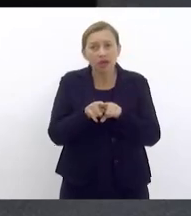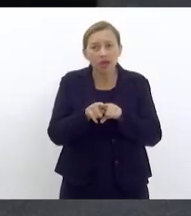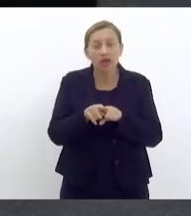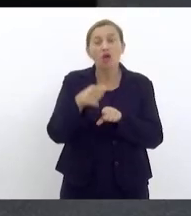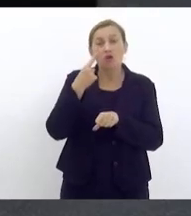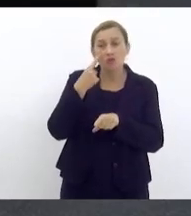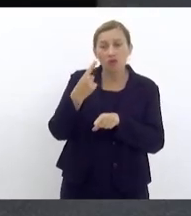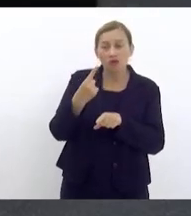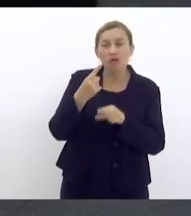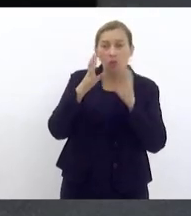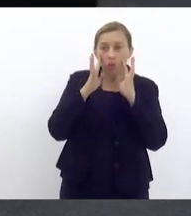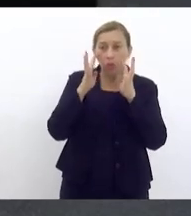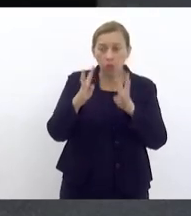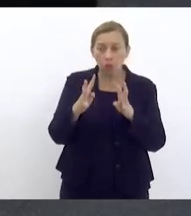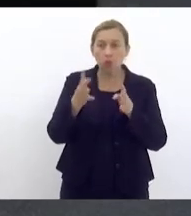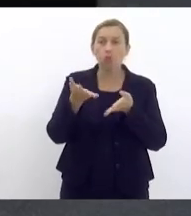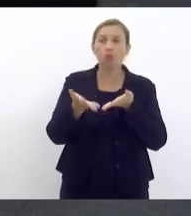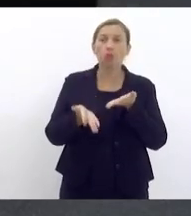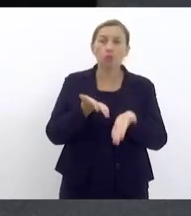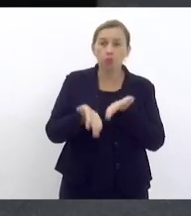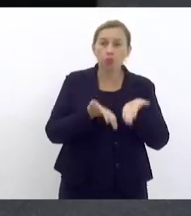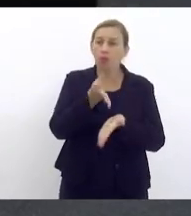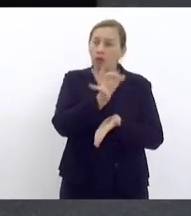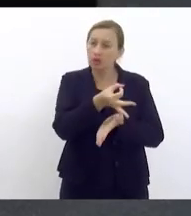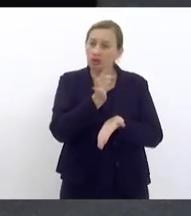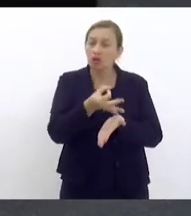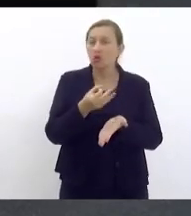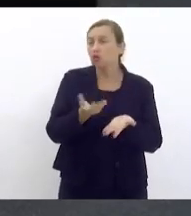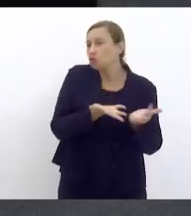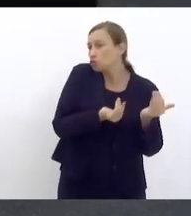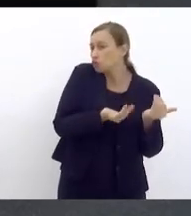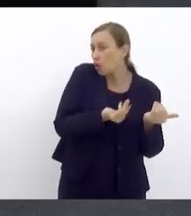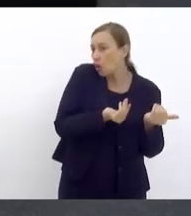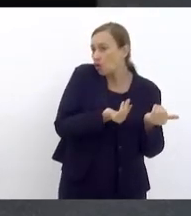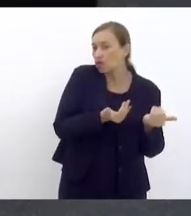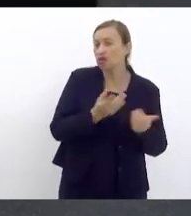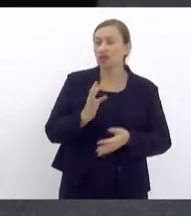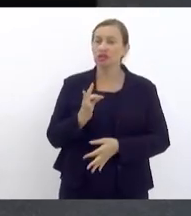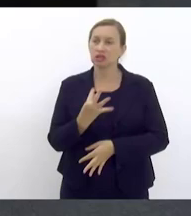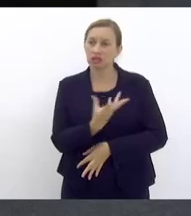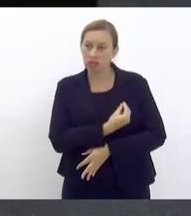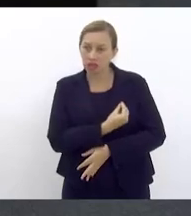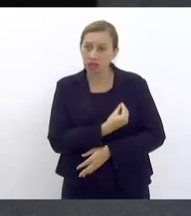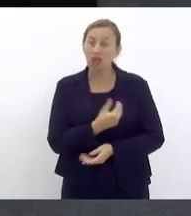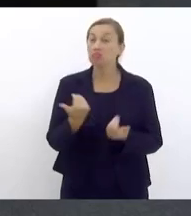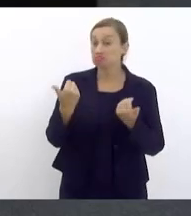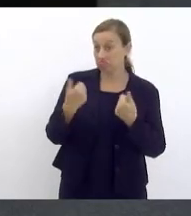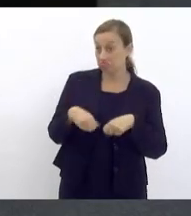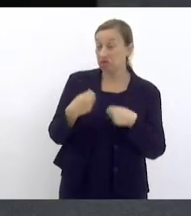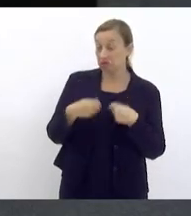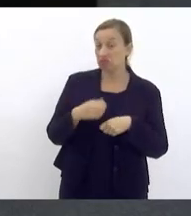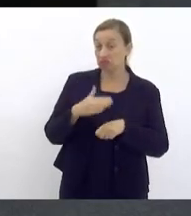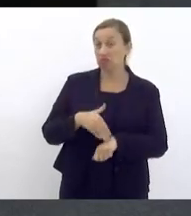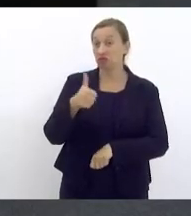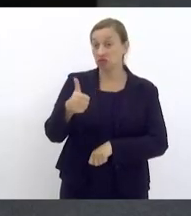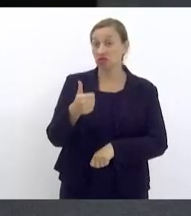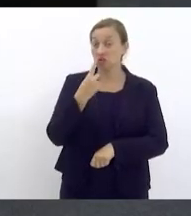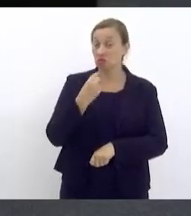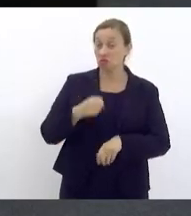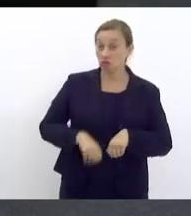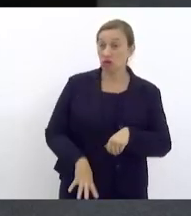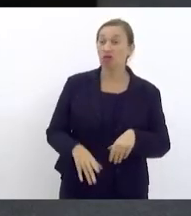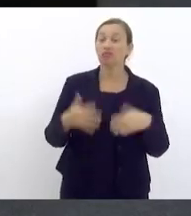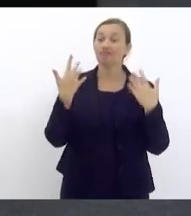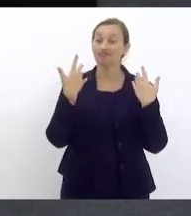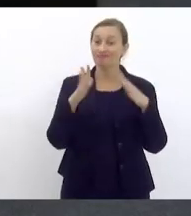prever atenção e os cuidados necessários para os jovens homens trans que é precisam de dignidade menstrual mas